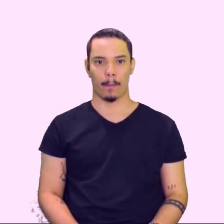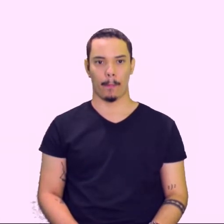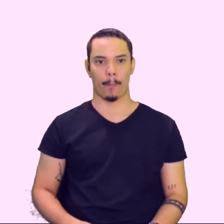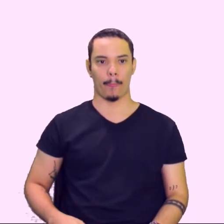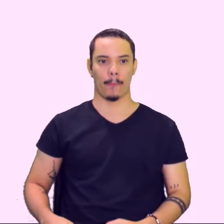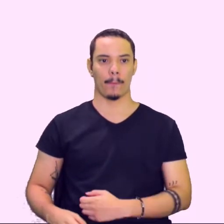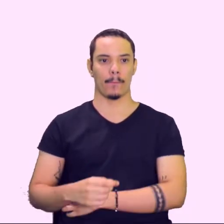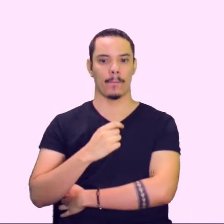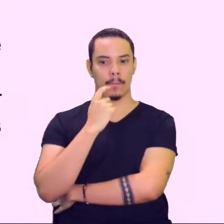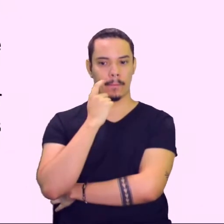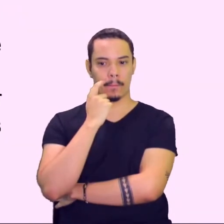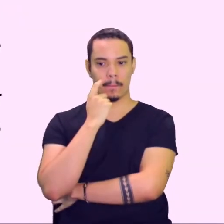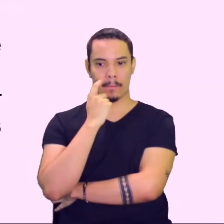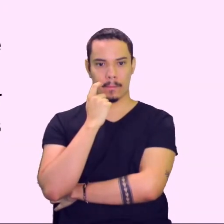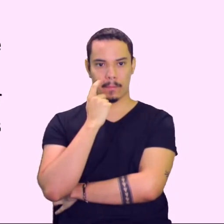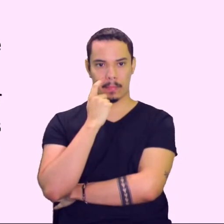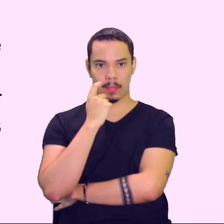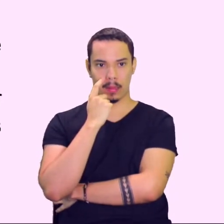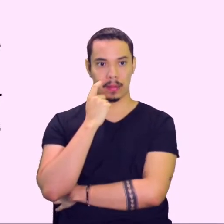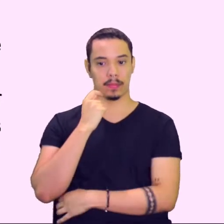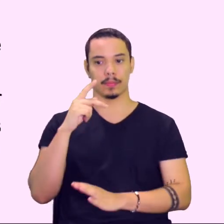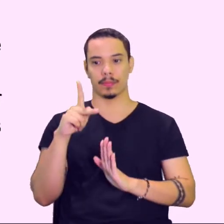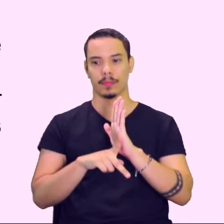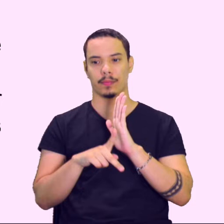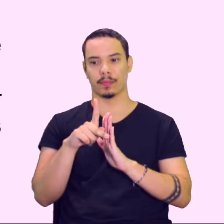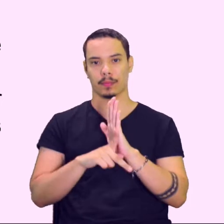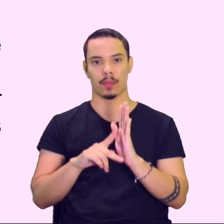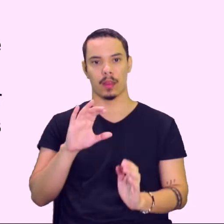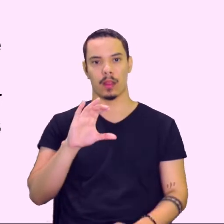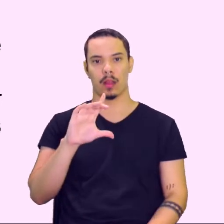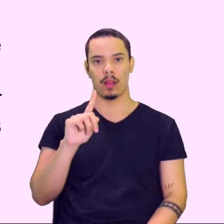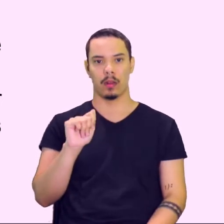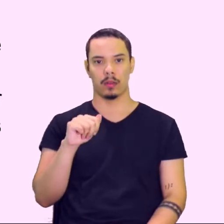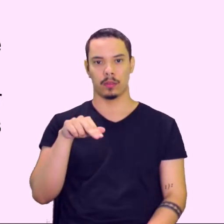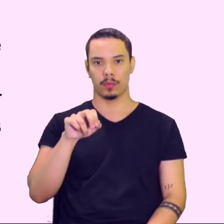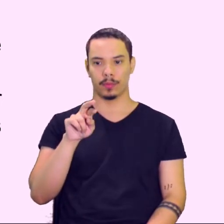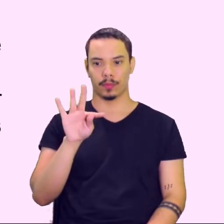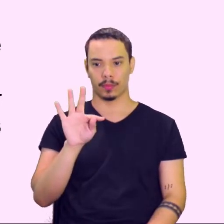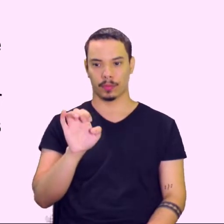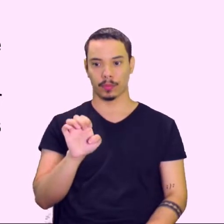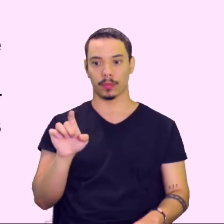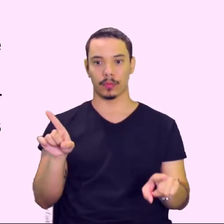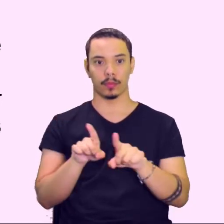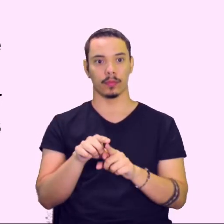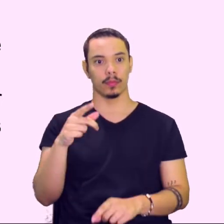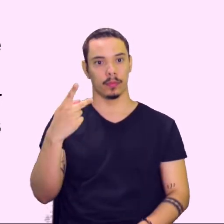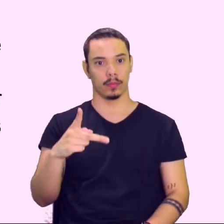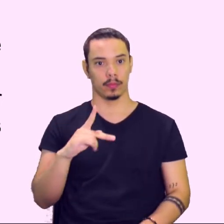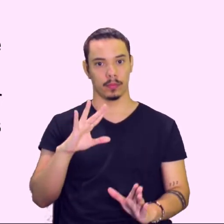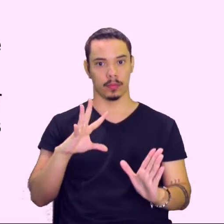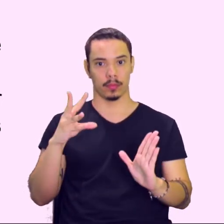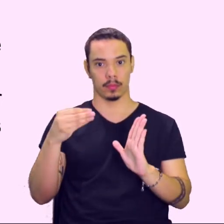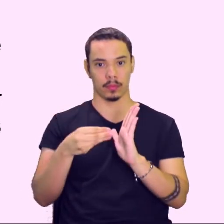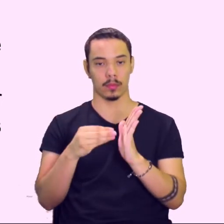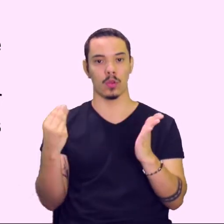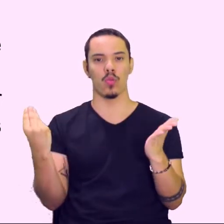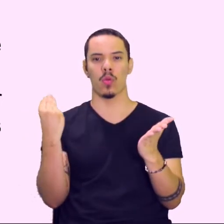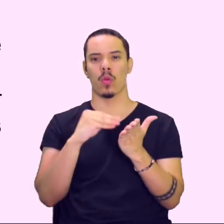O projeto Calha Norte. O projeto Calha Norte, também aqui na Amazônia, ele foi